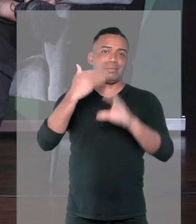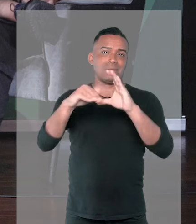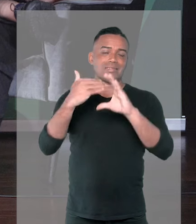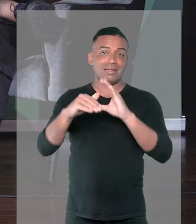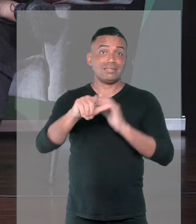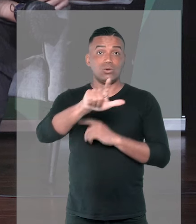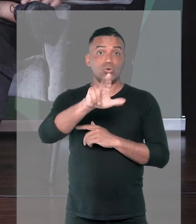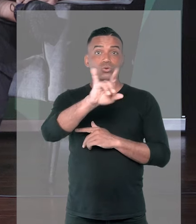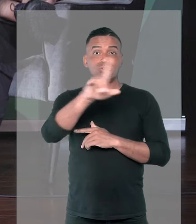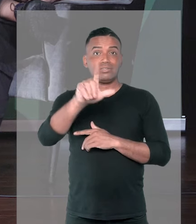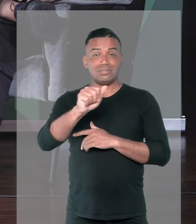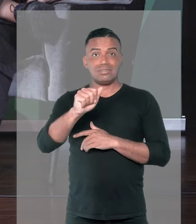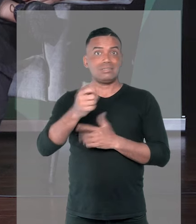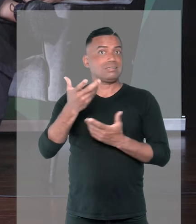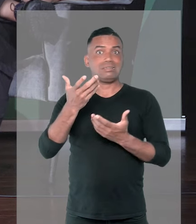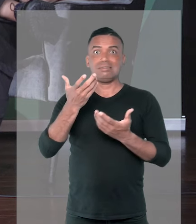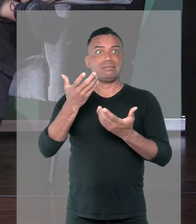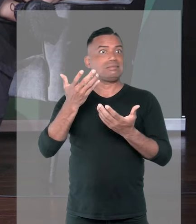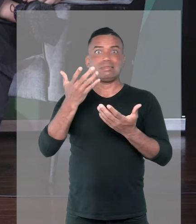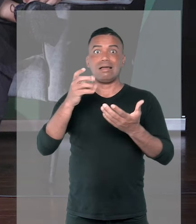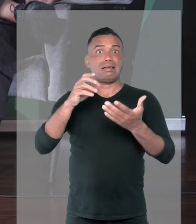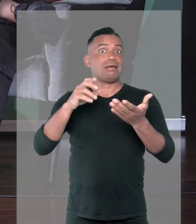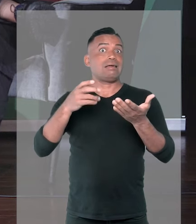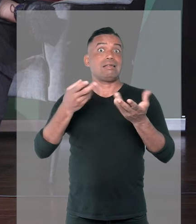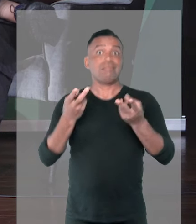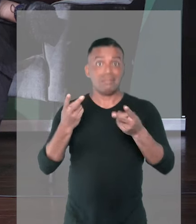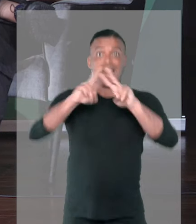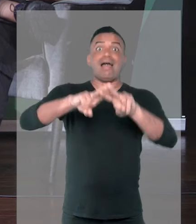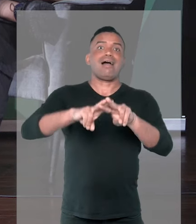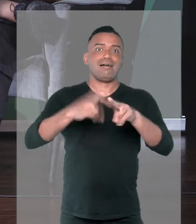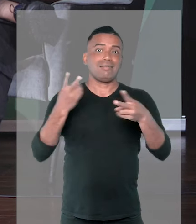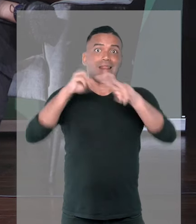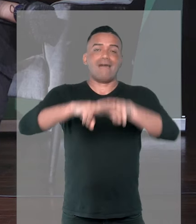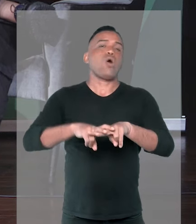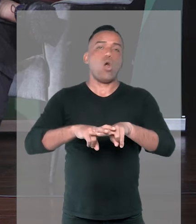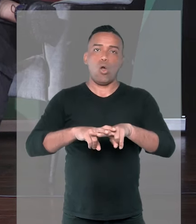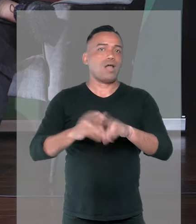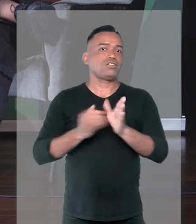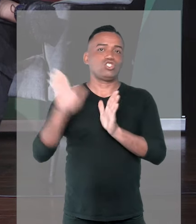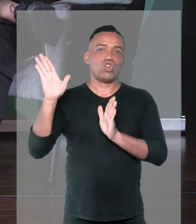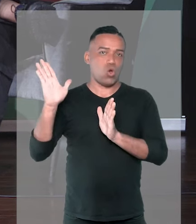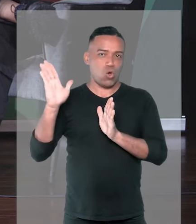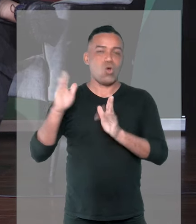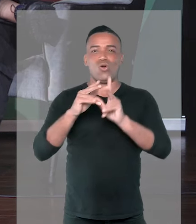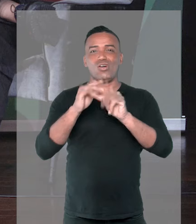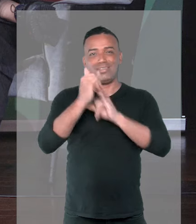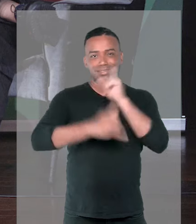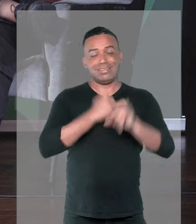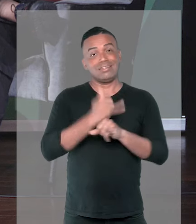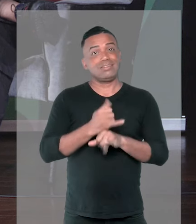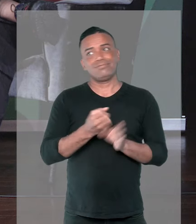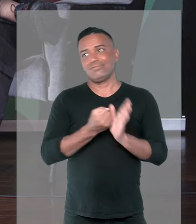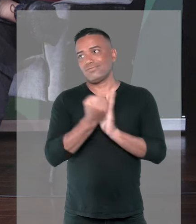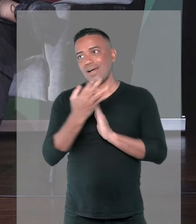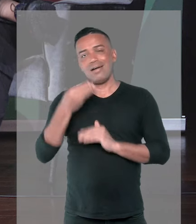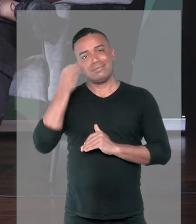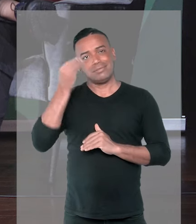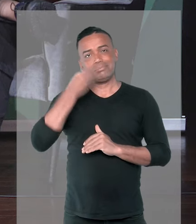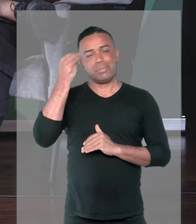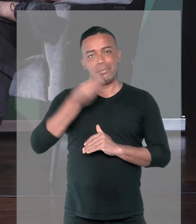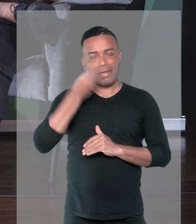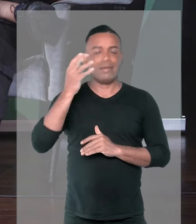e saiu do porque não tem modelo de negócio sustentável para ele agora e eu acho que muitos experimentos vão ser